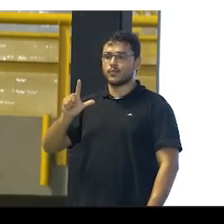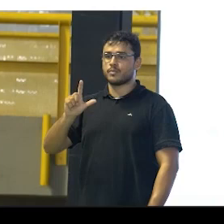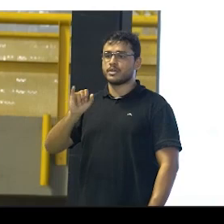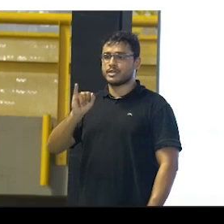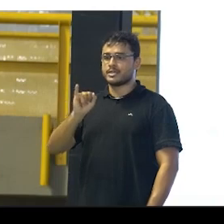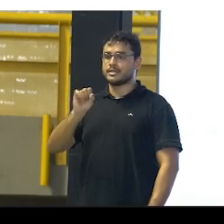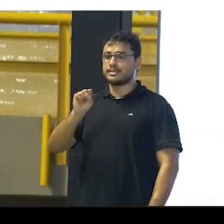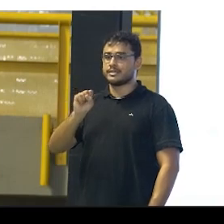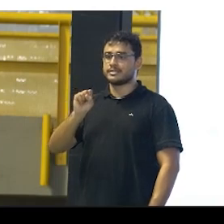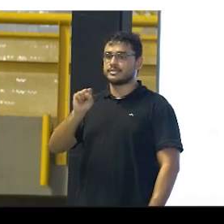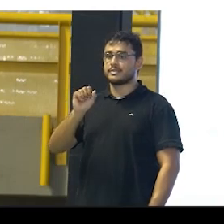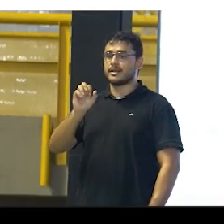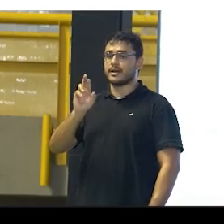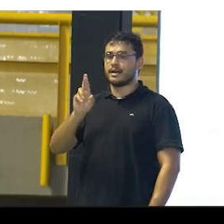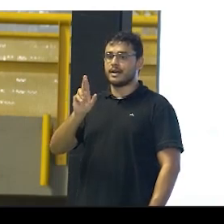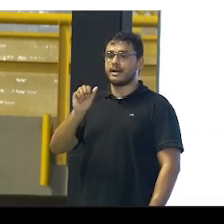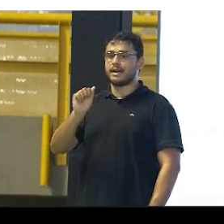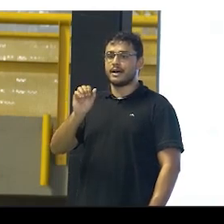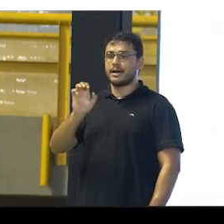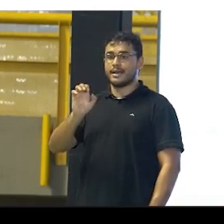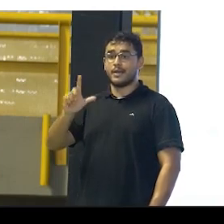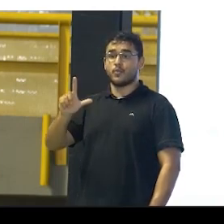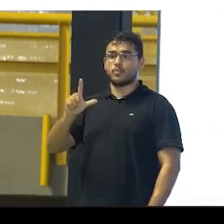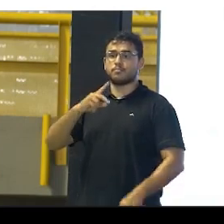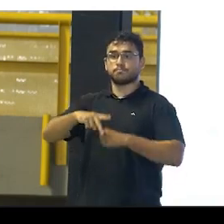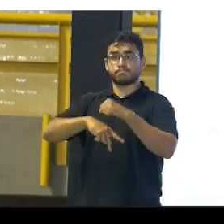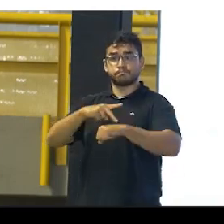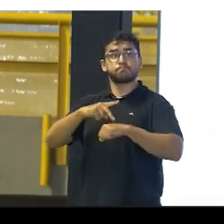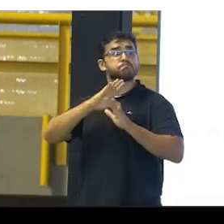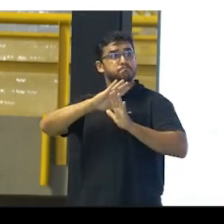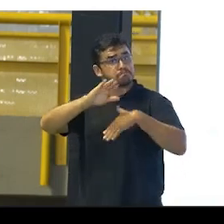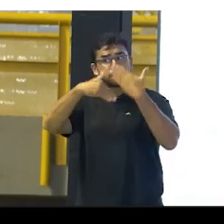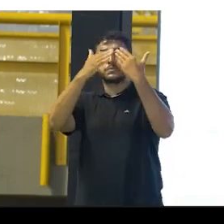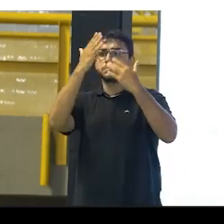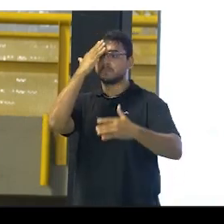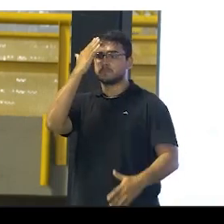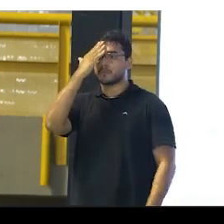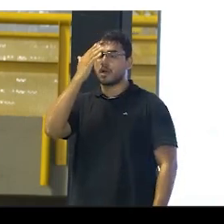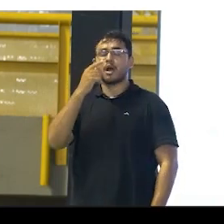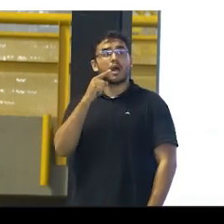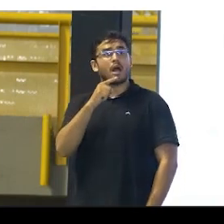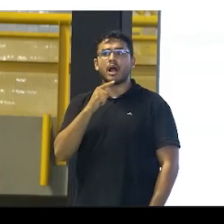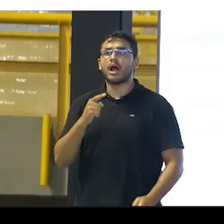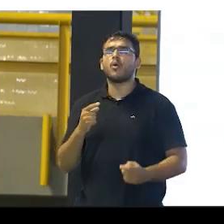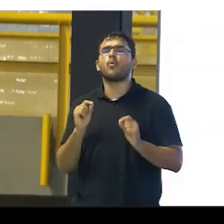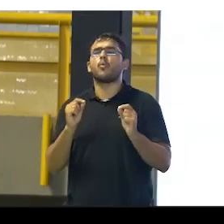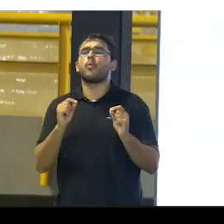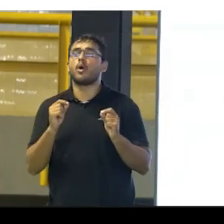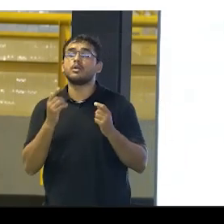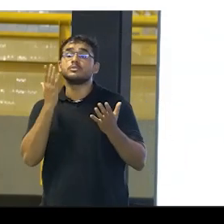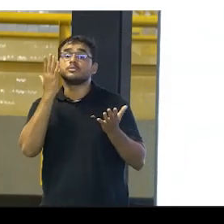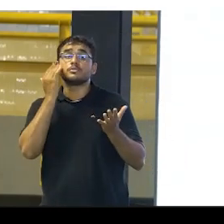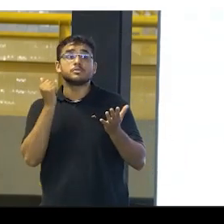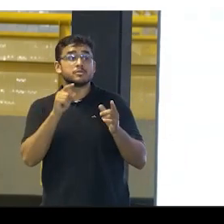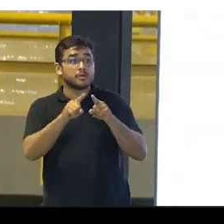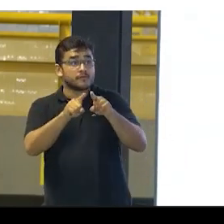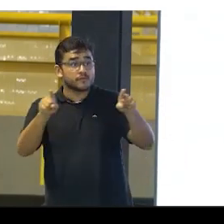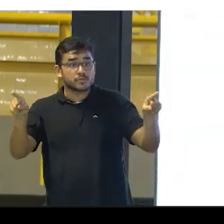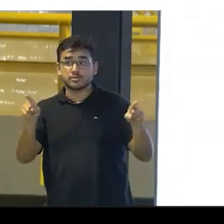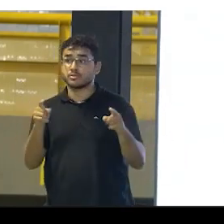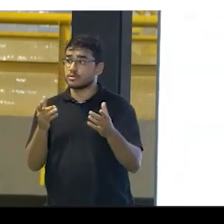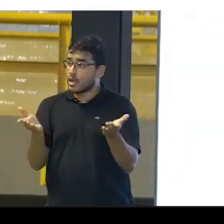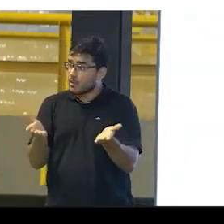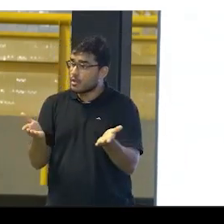riqueza não garante prosperidade. O que garante prosperidade é o que vocês estão fazendo aqui,